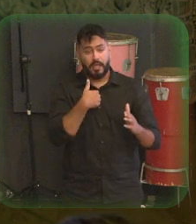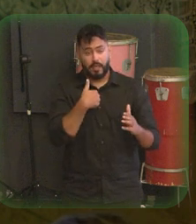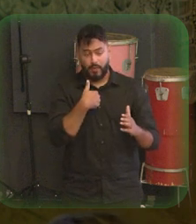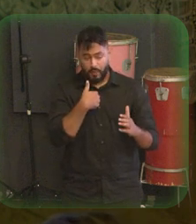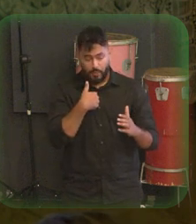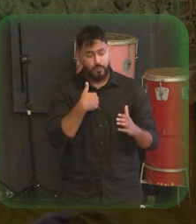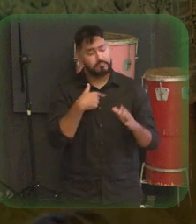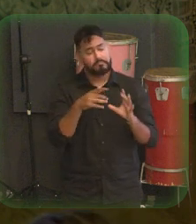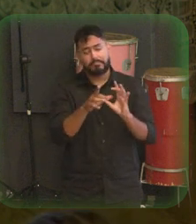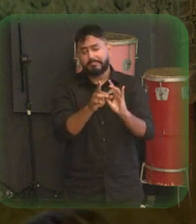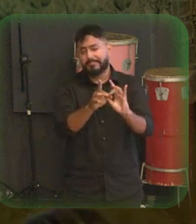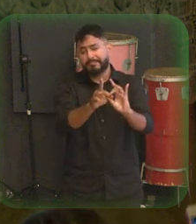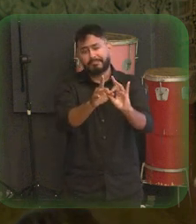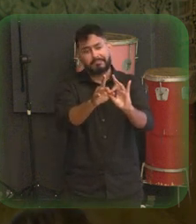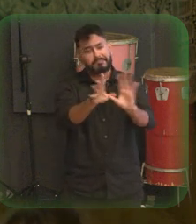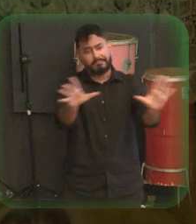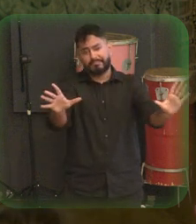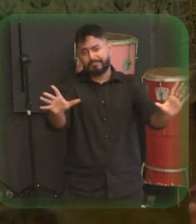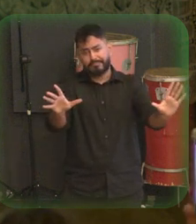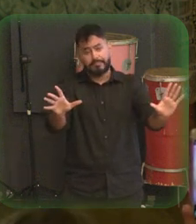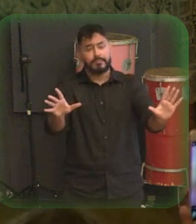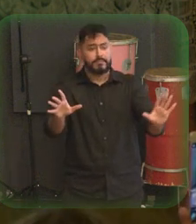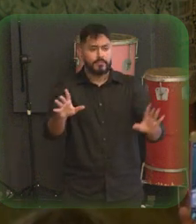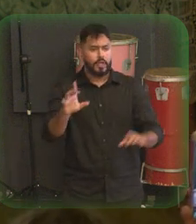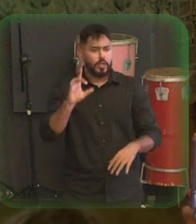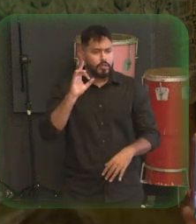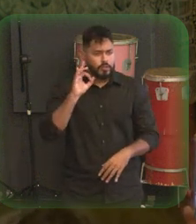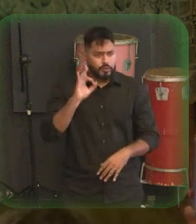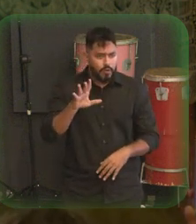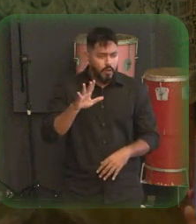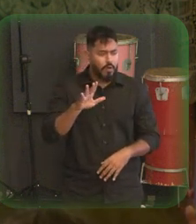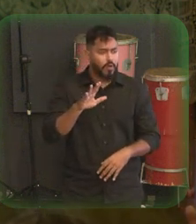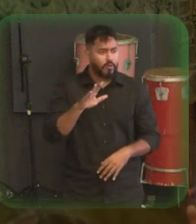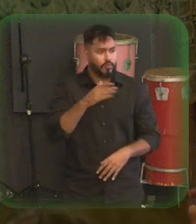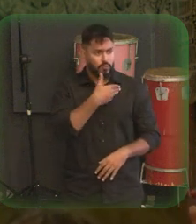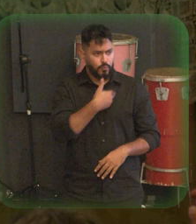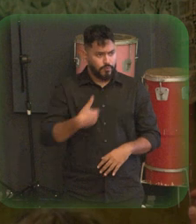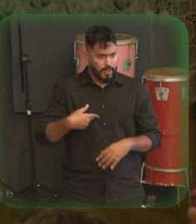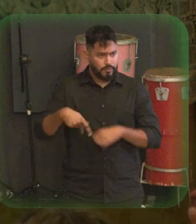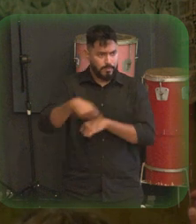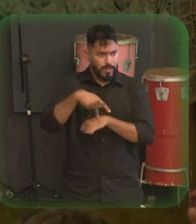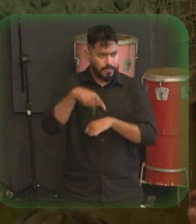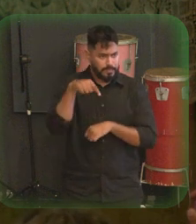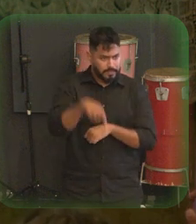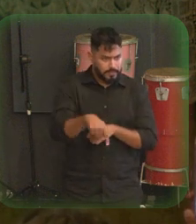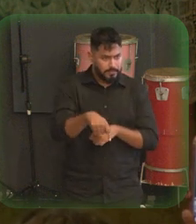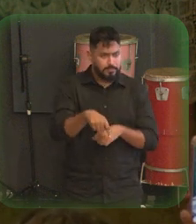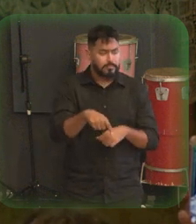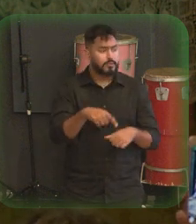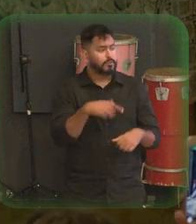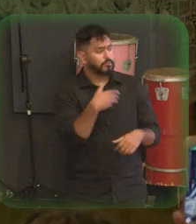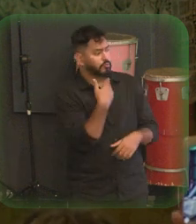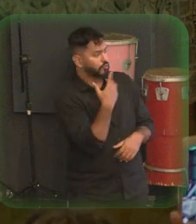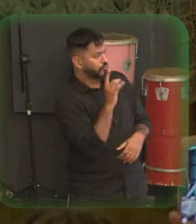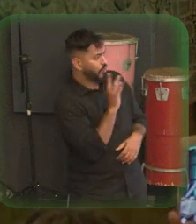disposição não só do governo do Estado, mas do povo de Pernambuco.